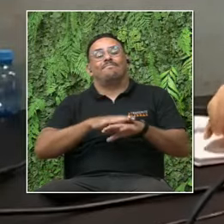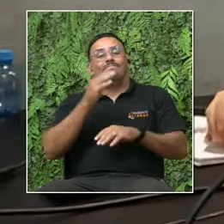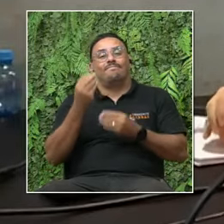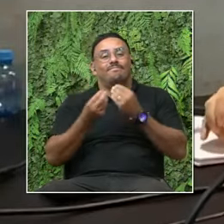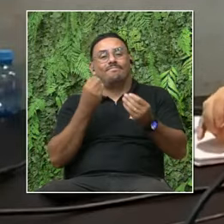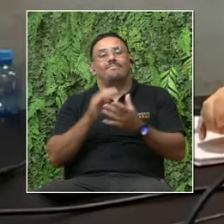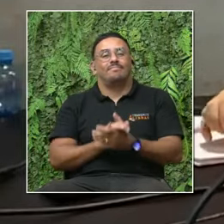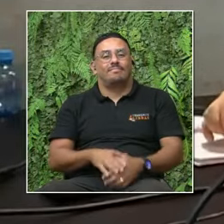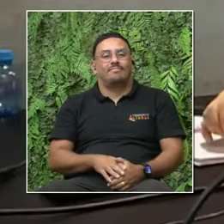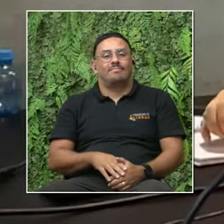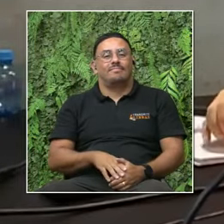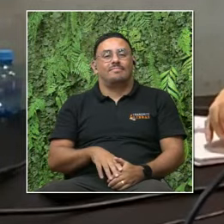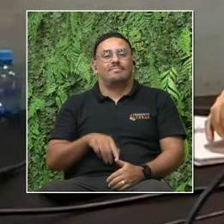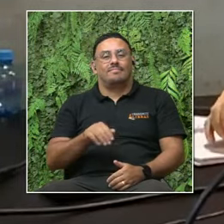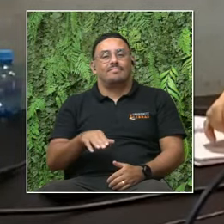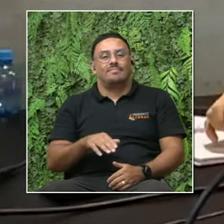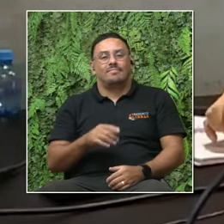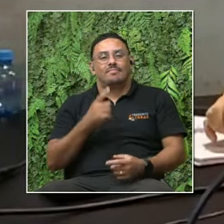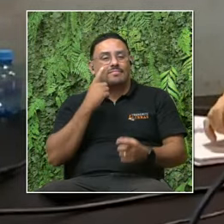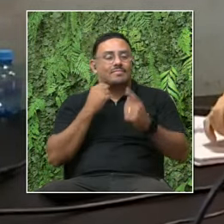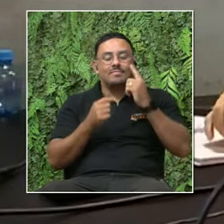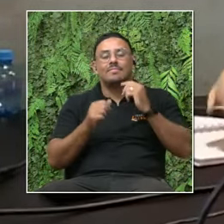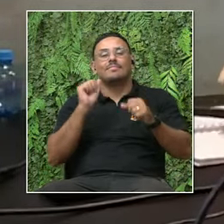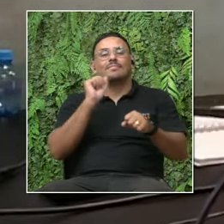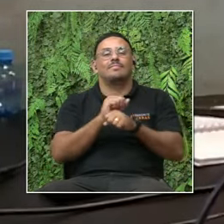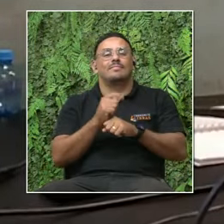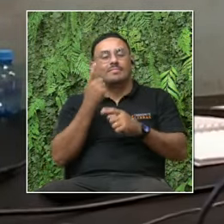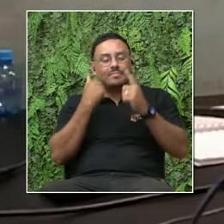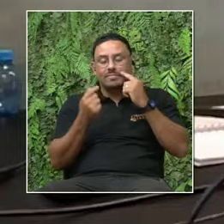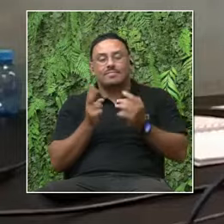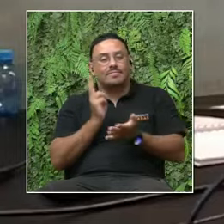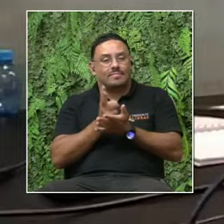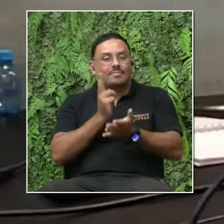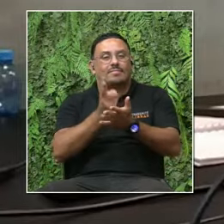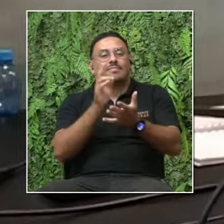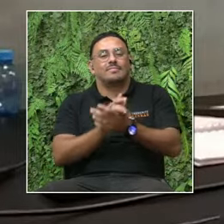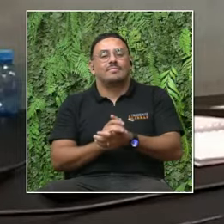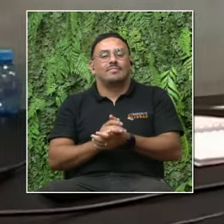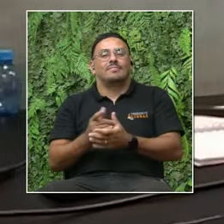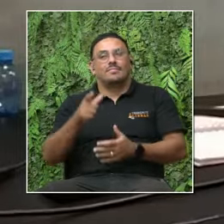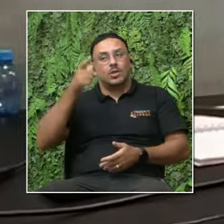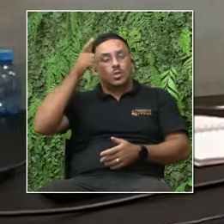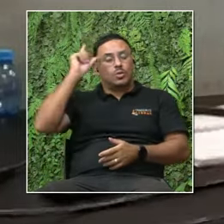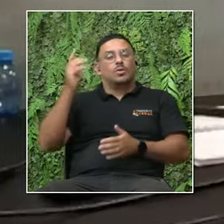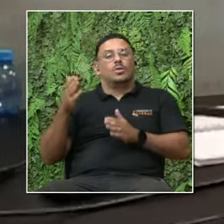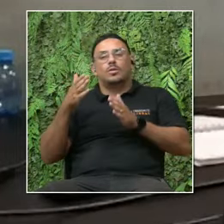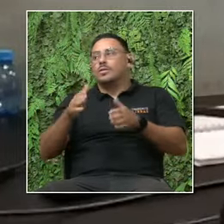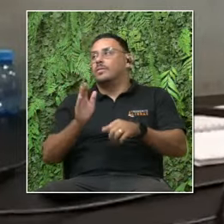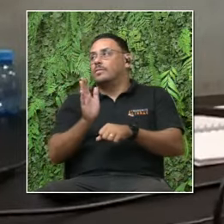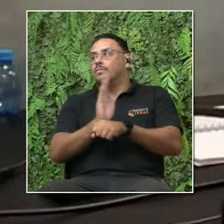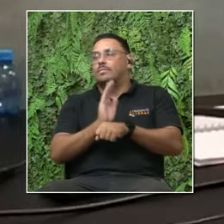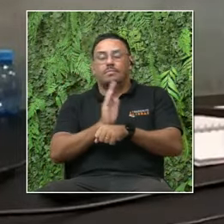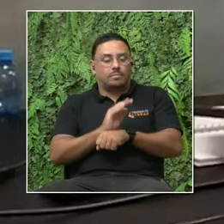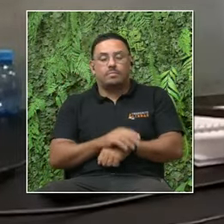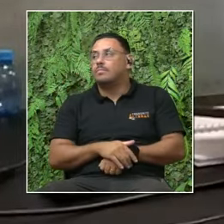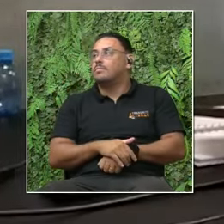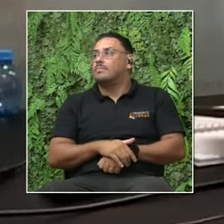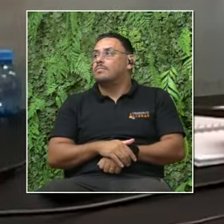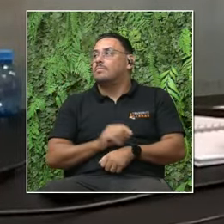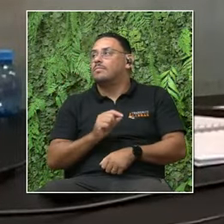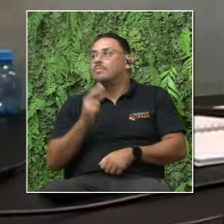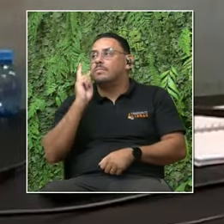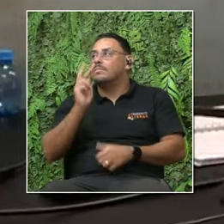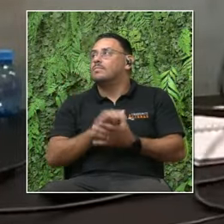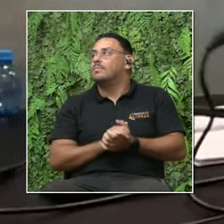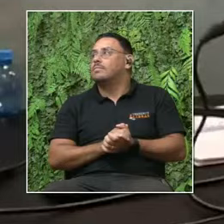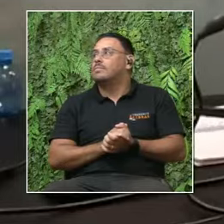o Ronaldinho chonada chora direto toda vez que eu ontem mesmo eu tava vendo um vídeo olha PR você